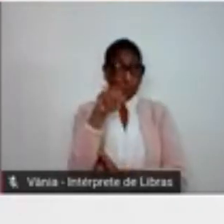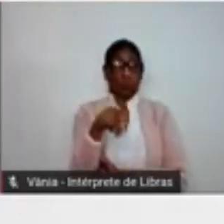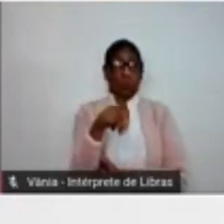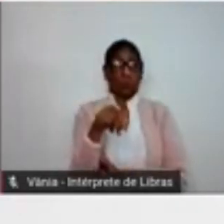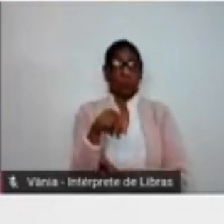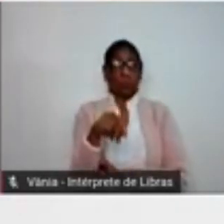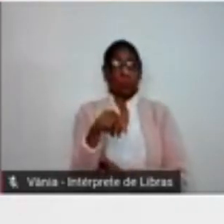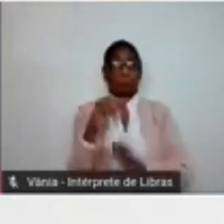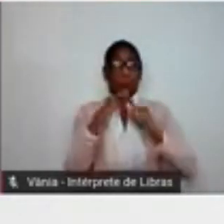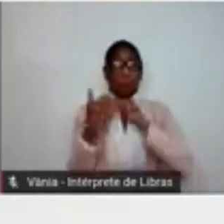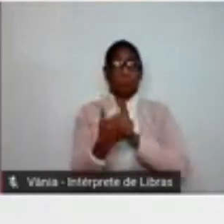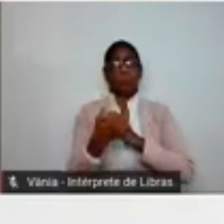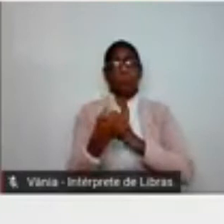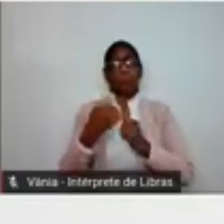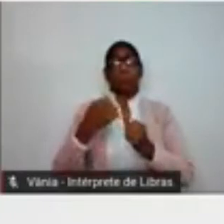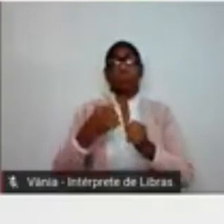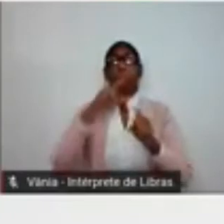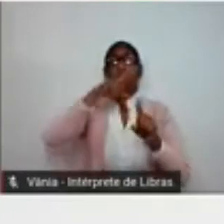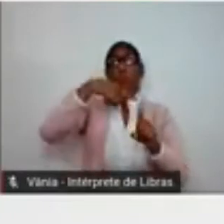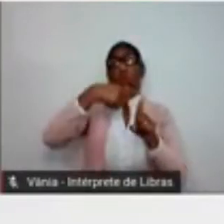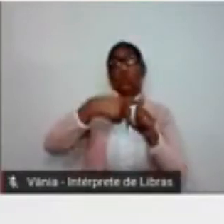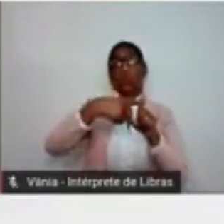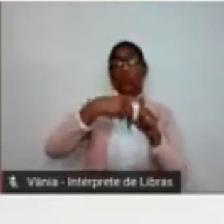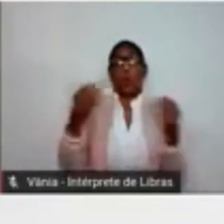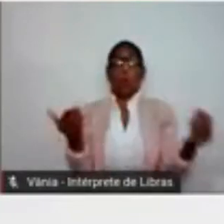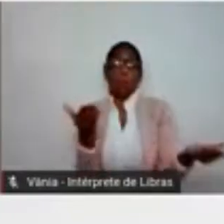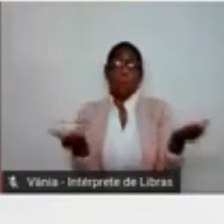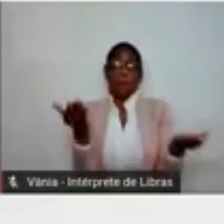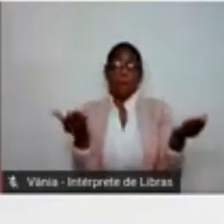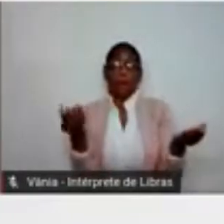confirmados em relação à quinzena retrasada, tinham sido